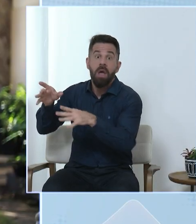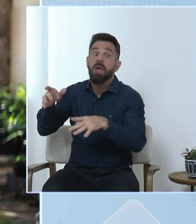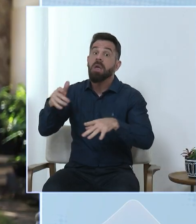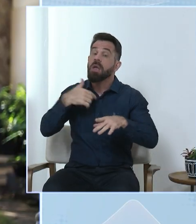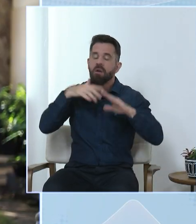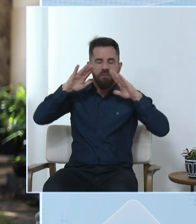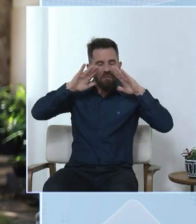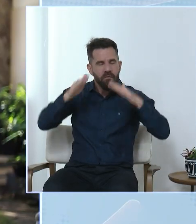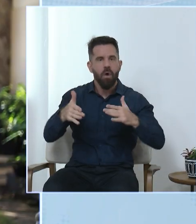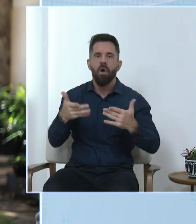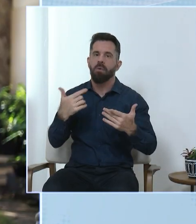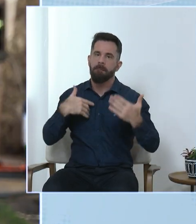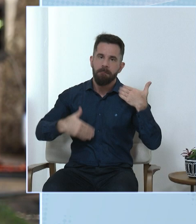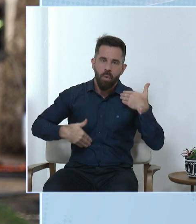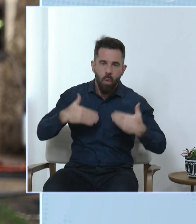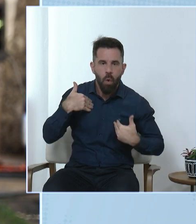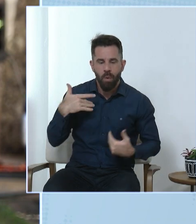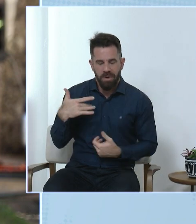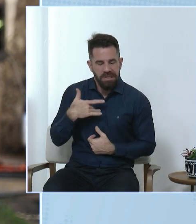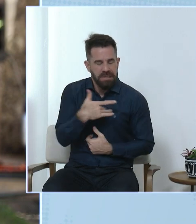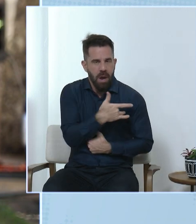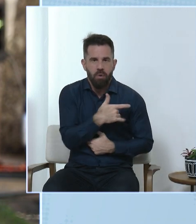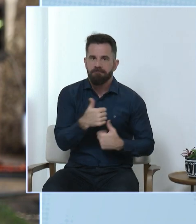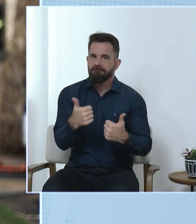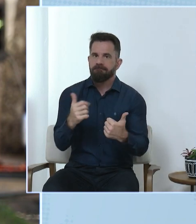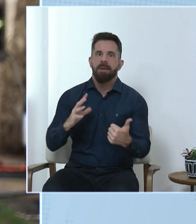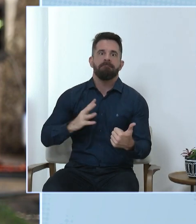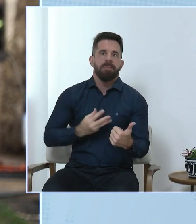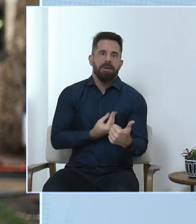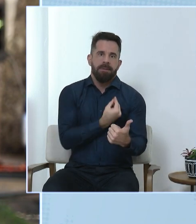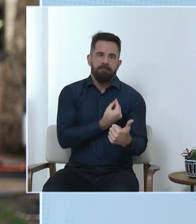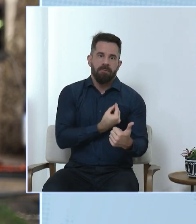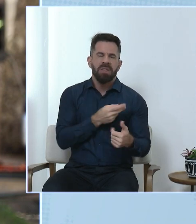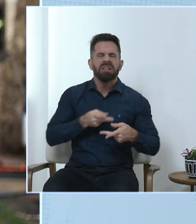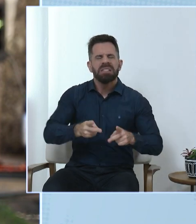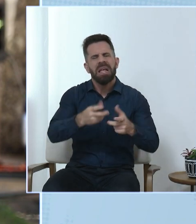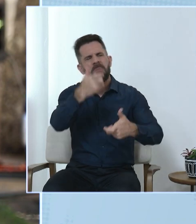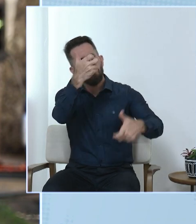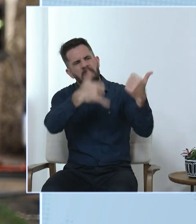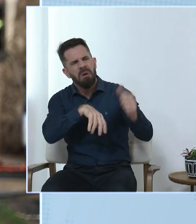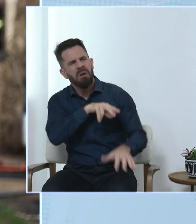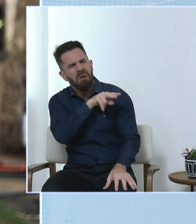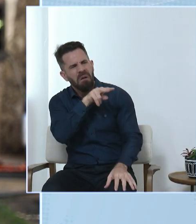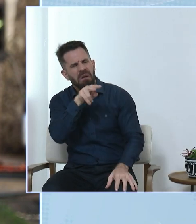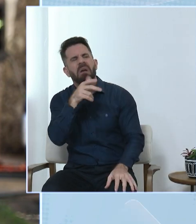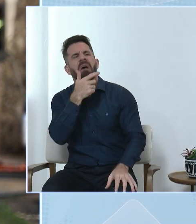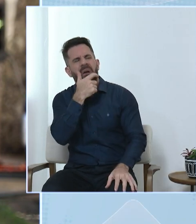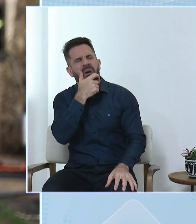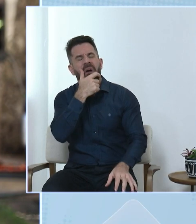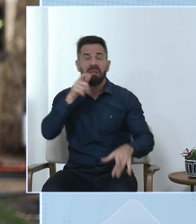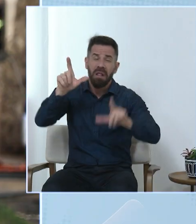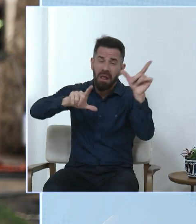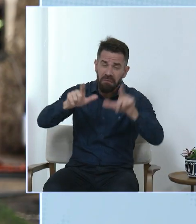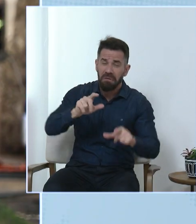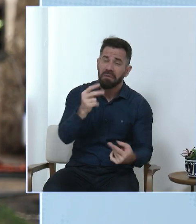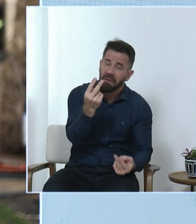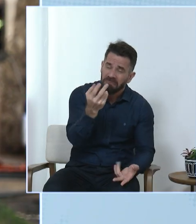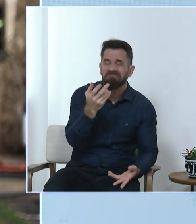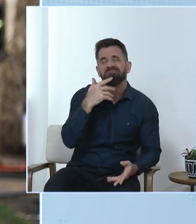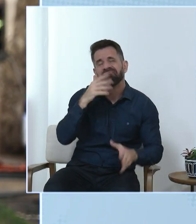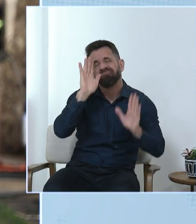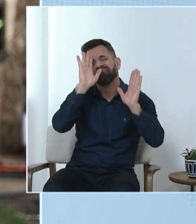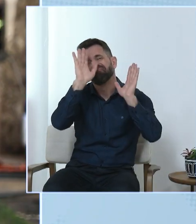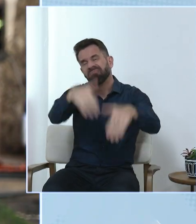minha saúde, no meu bem-estar. Eu sempre via a pessoa falando isso, comentando, via na televisão os médicos falando, e eu pensava, esse